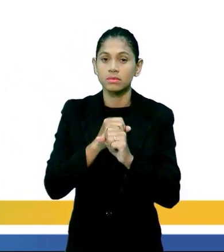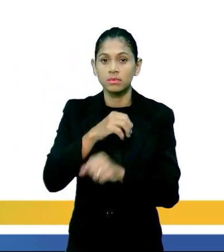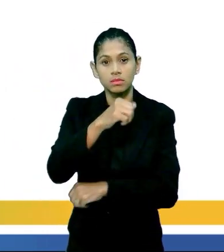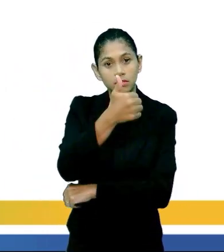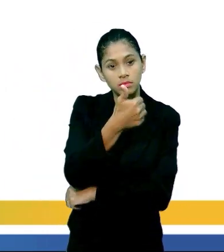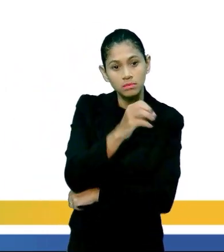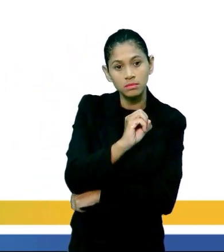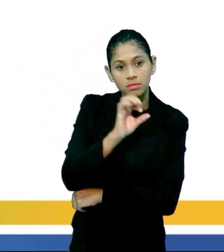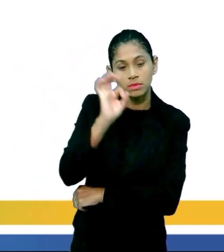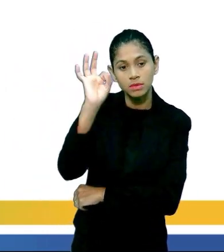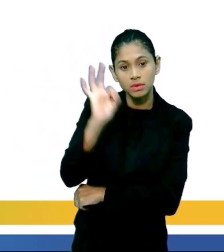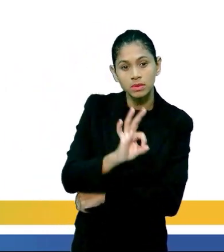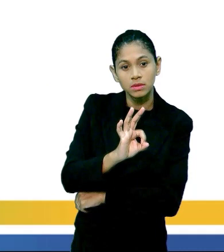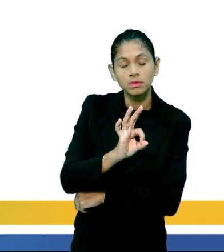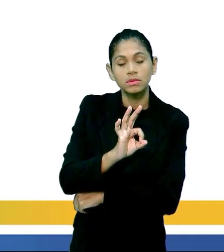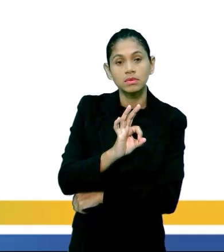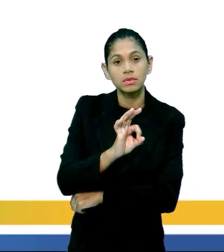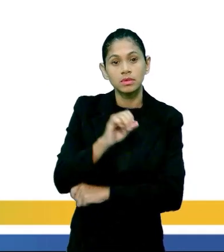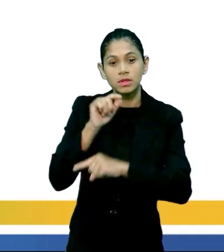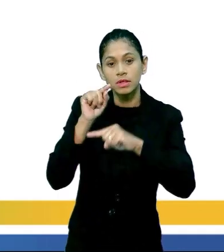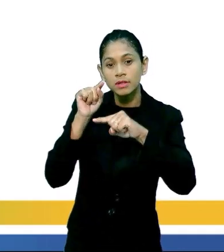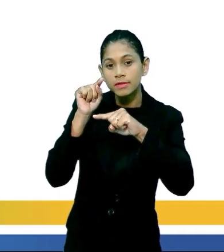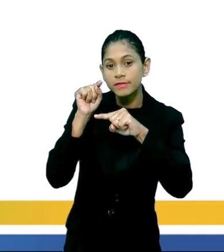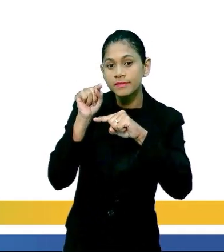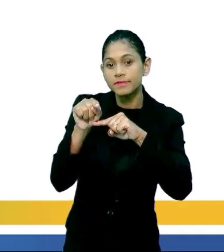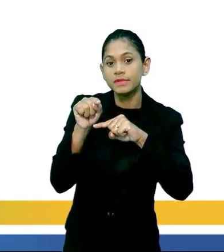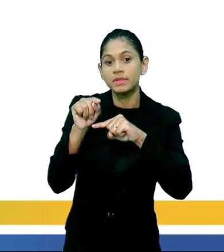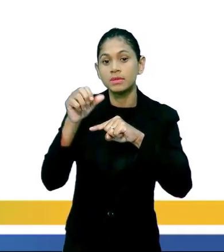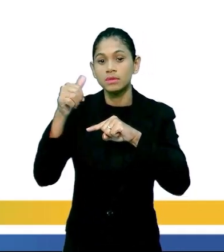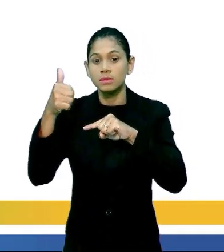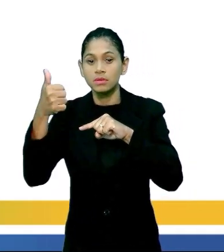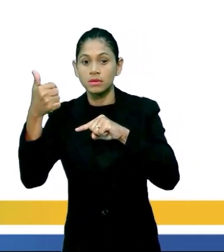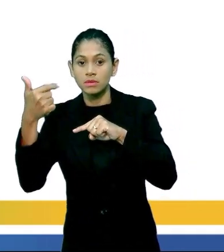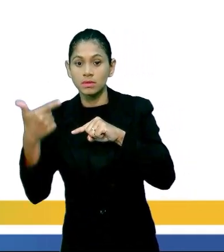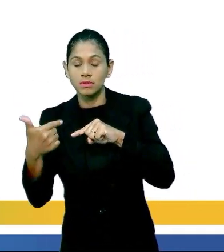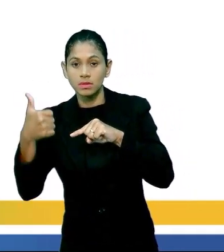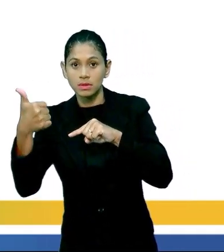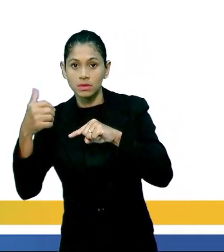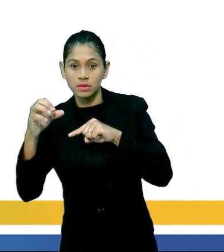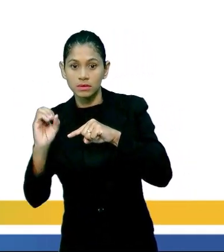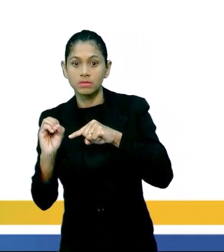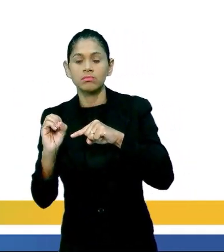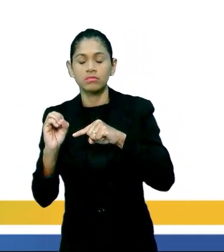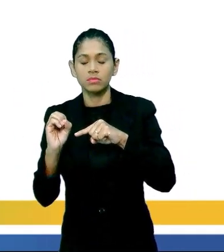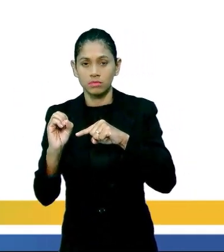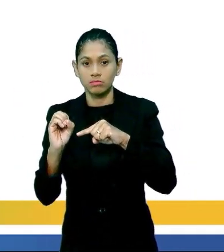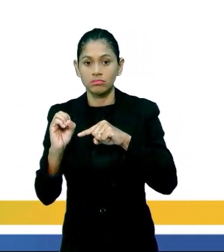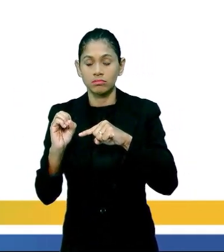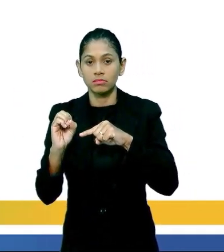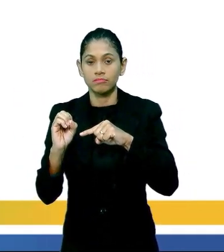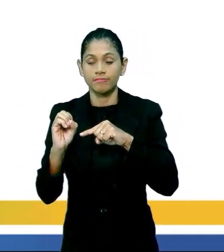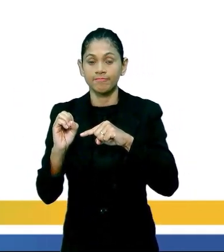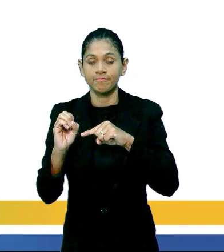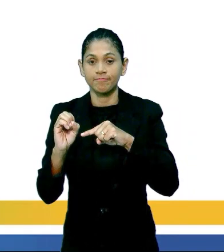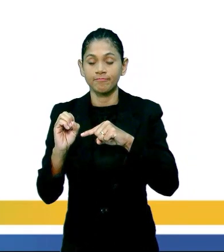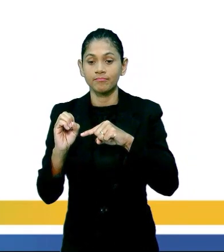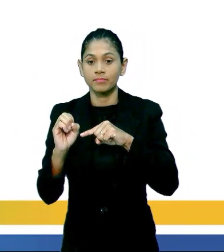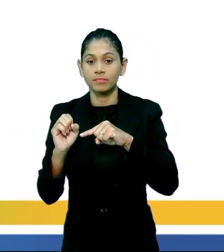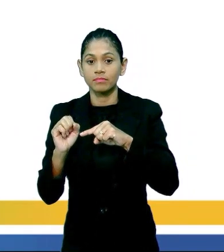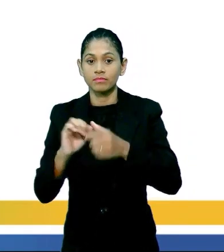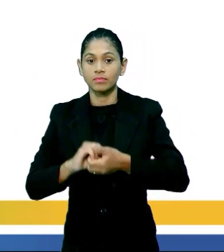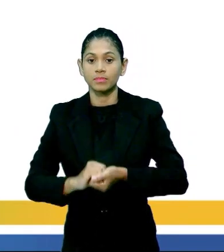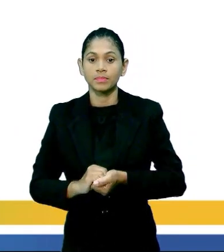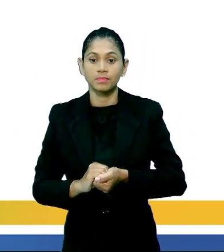90 vezes 210, 18.900. Eu posso cancelar aí também porque está